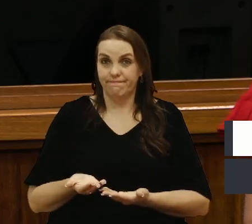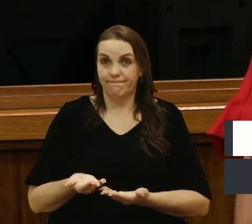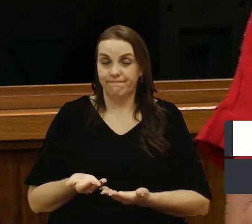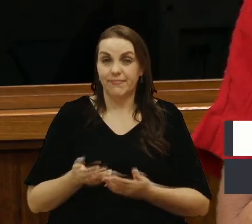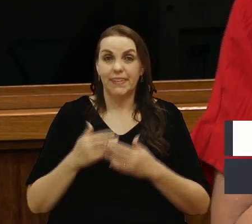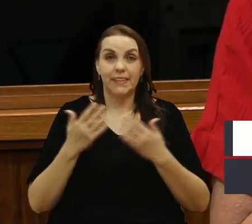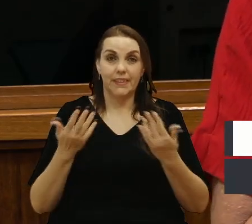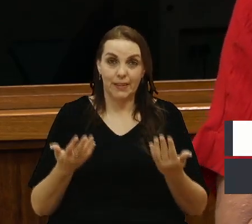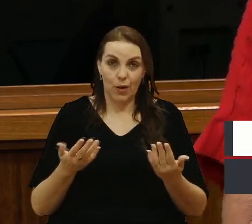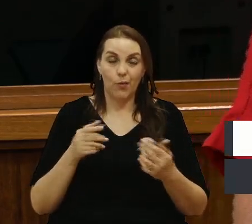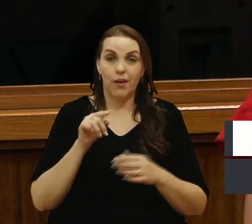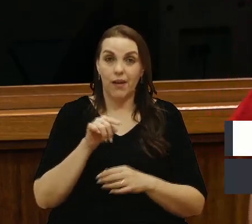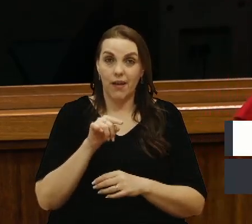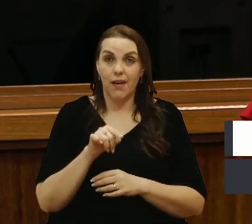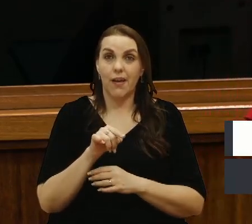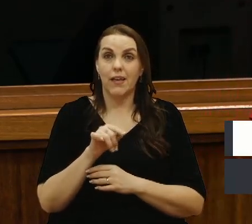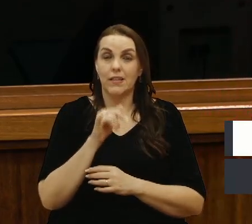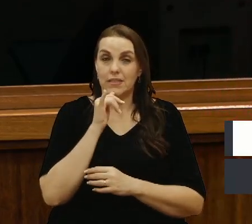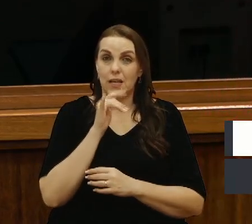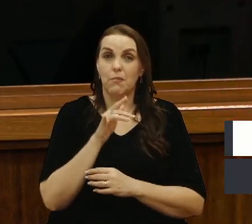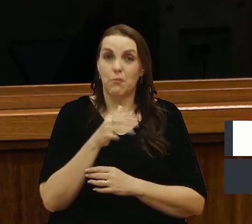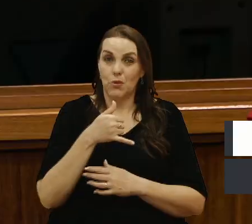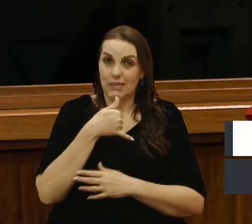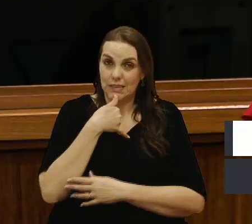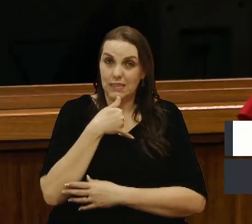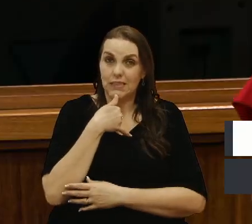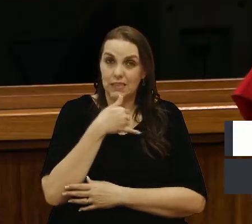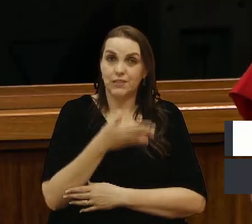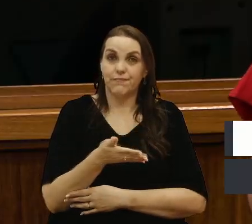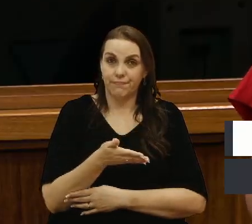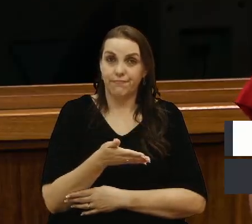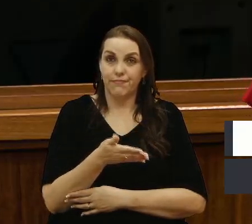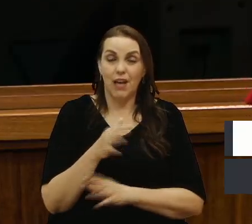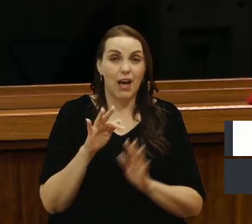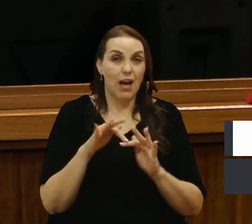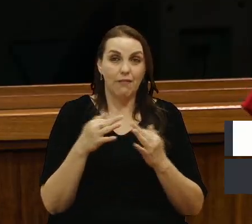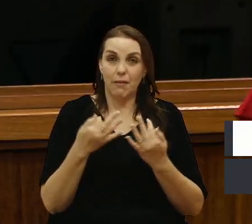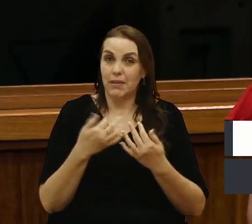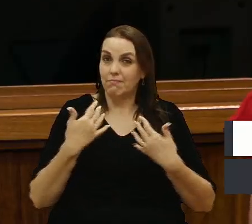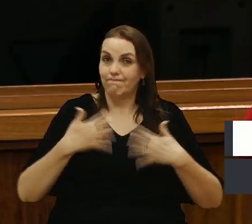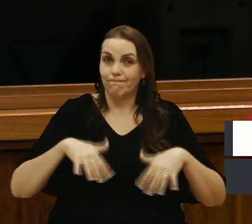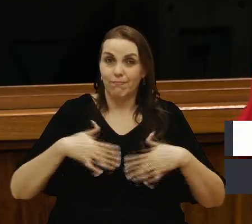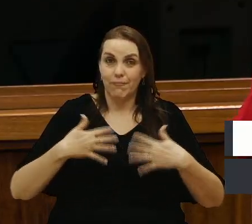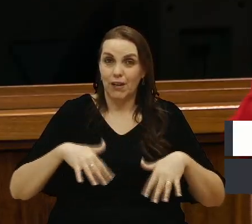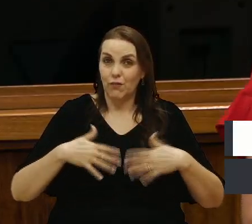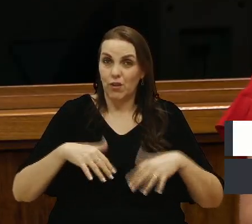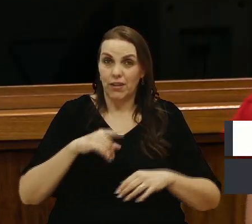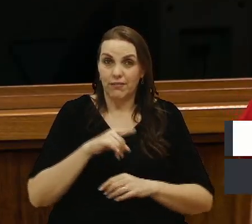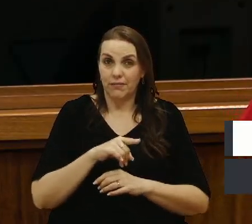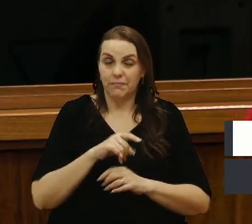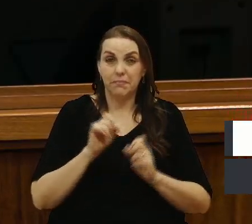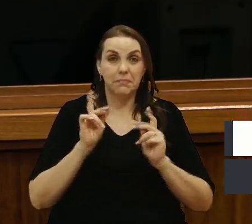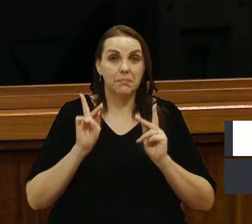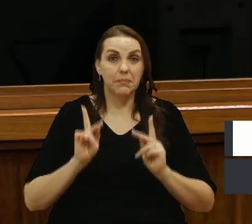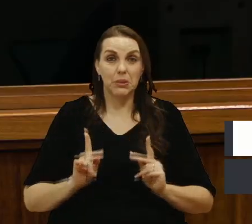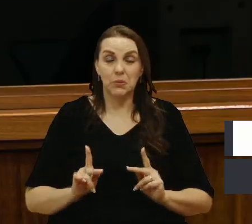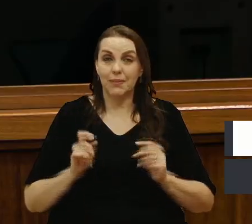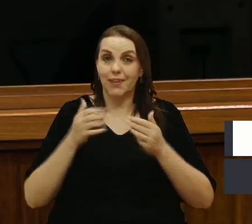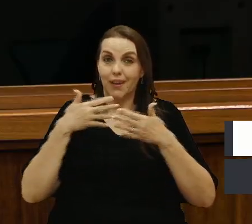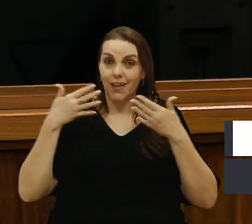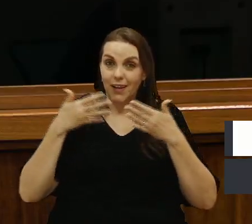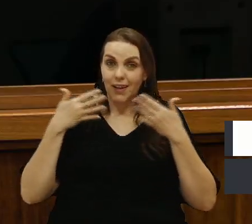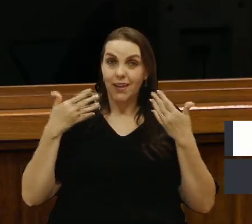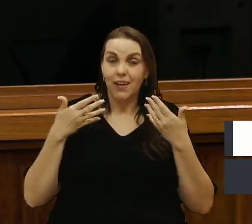um exemplo que eu falo assim, com muita tristeza, a família está desesperada, uma pessoa alegre que